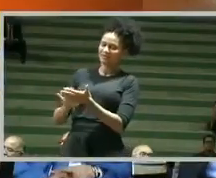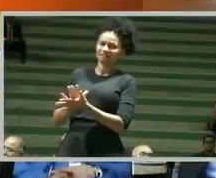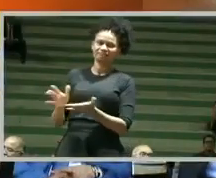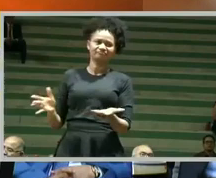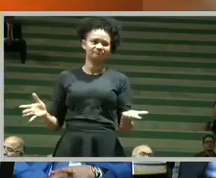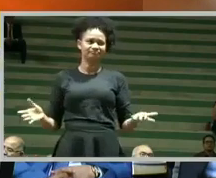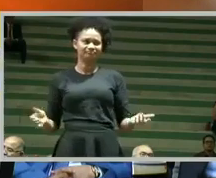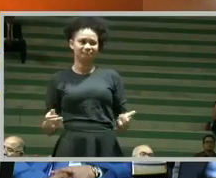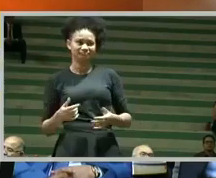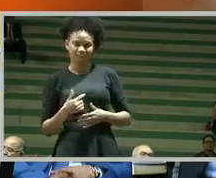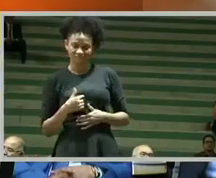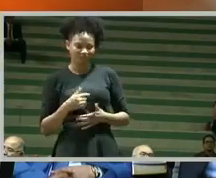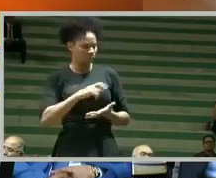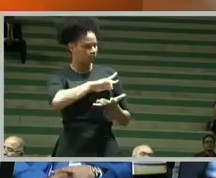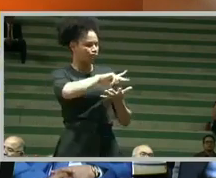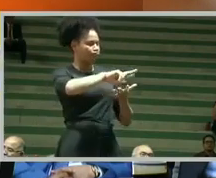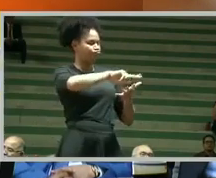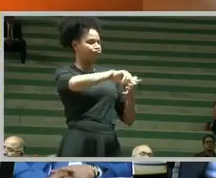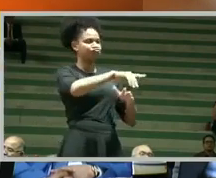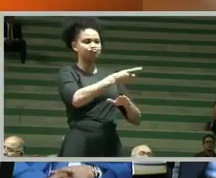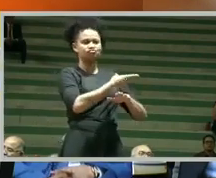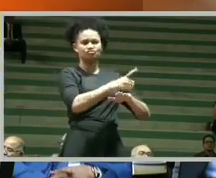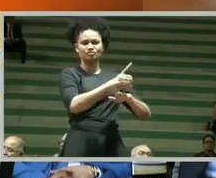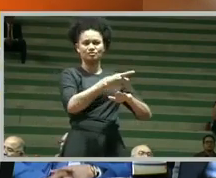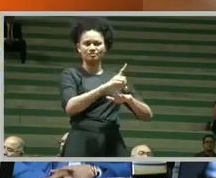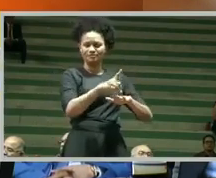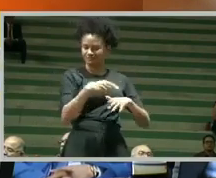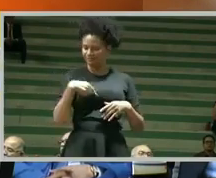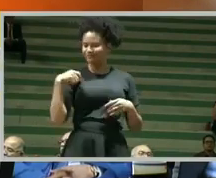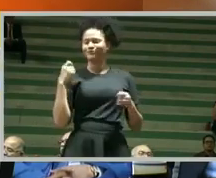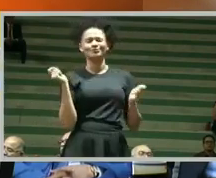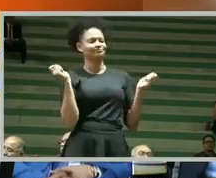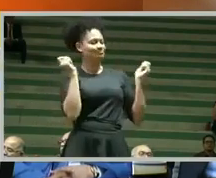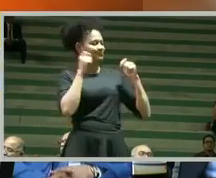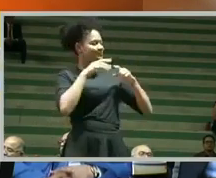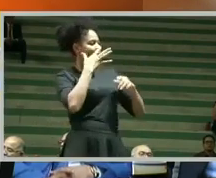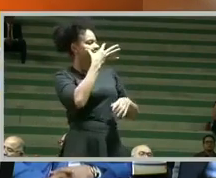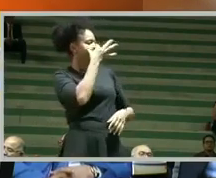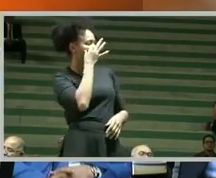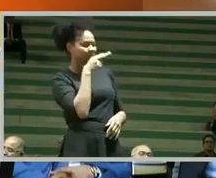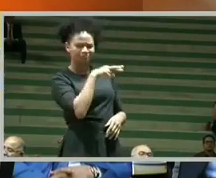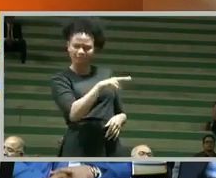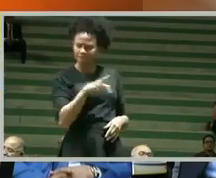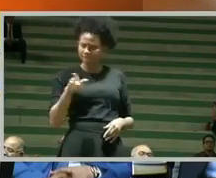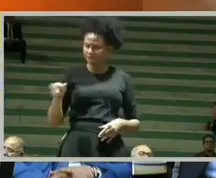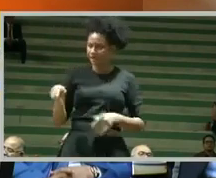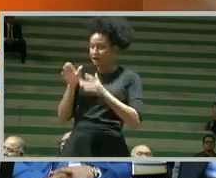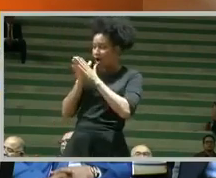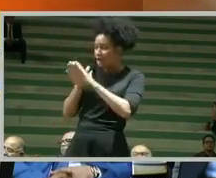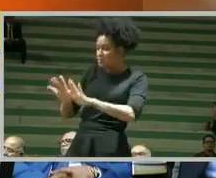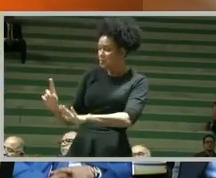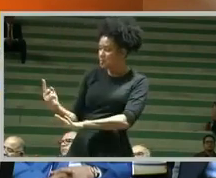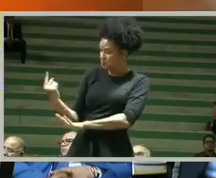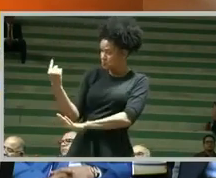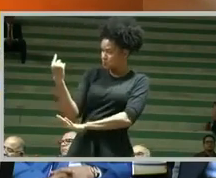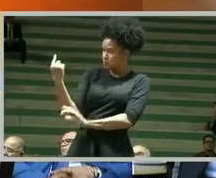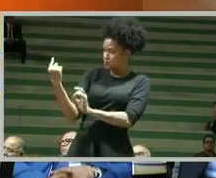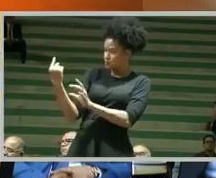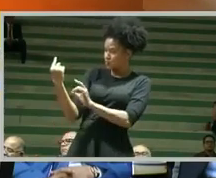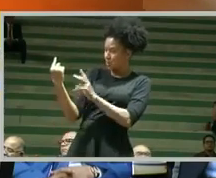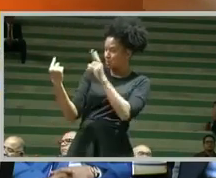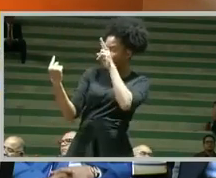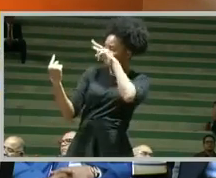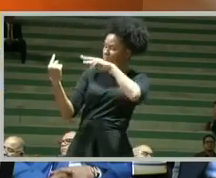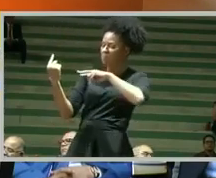Nós adoramos vários deuses e podemos ver todos. Vocês adoram um e não podem